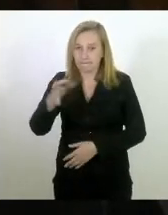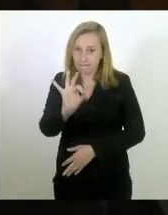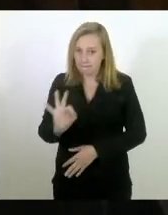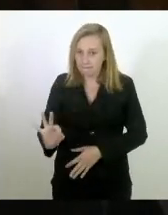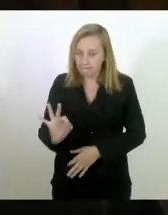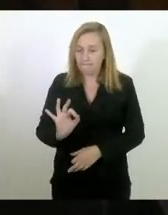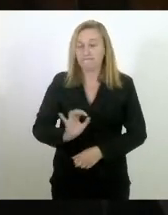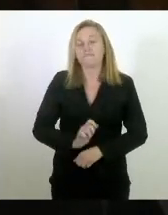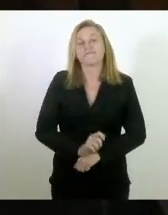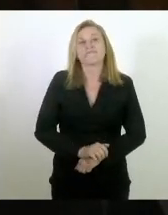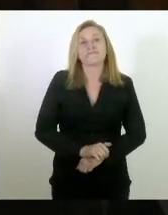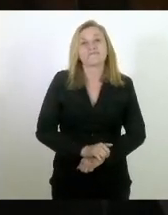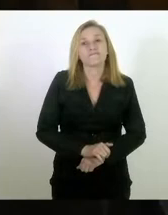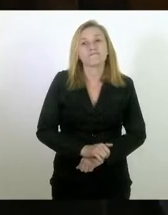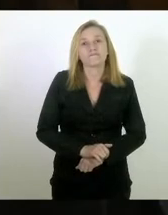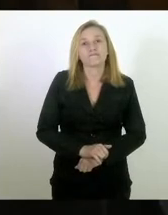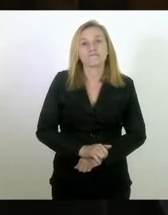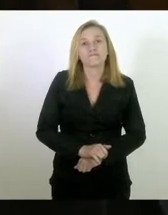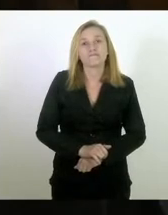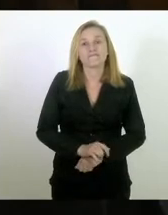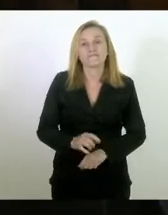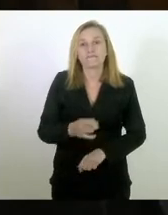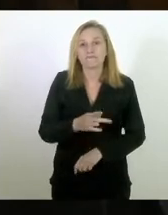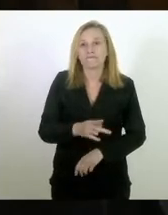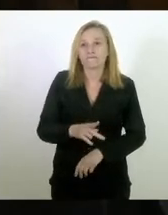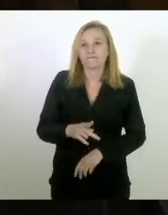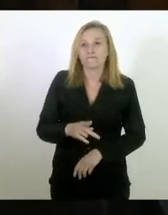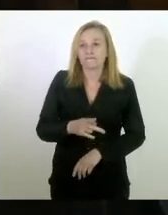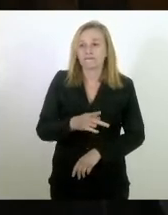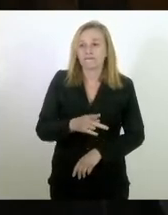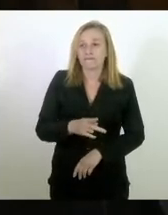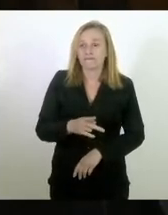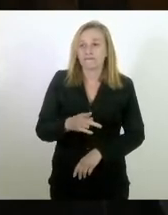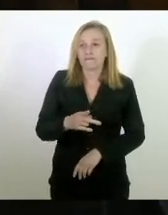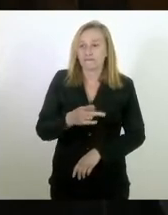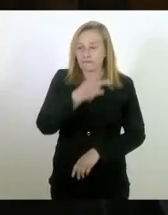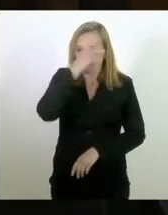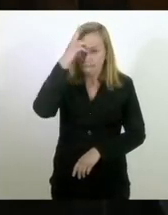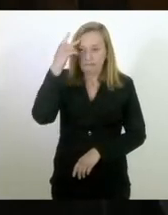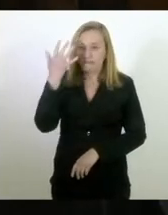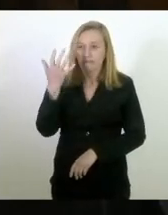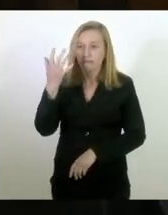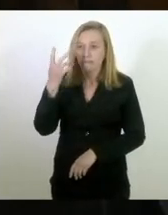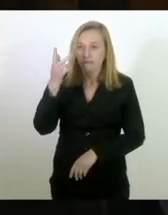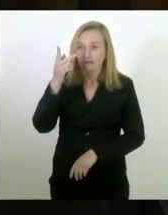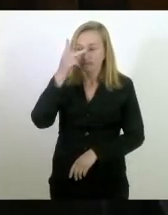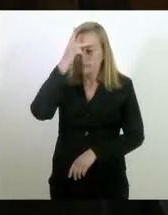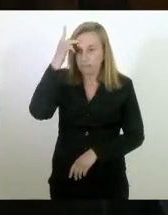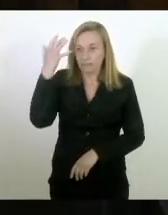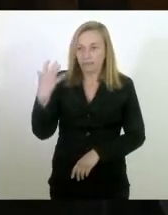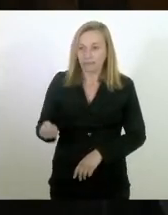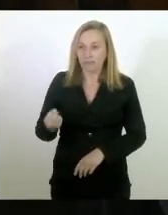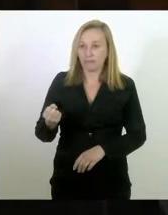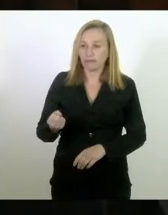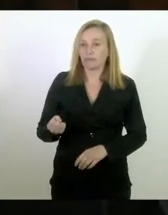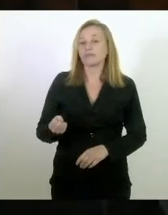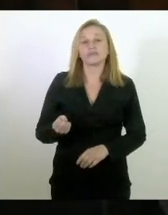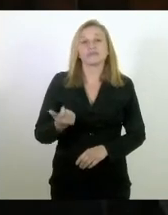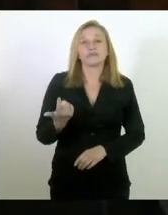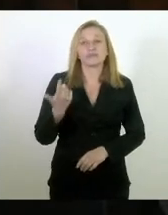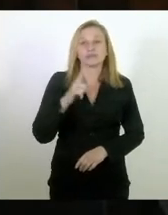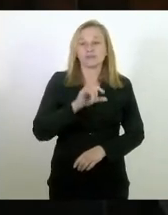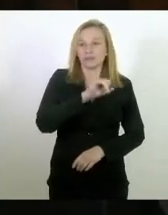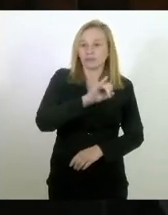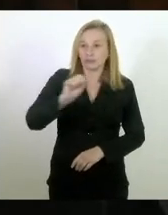cento e as pensionistas que ganham e aposentados que ganha o teto do INSS